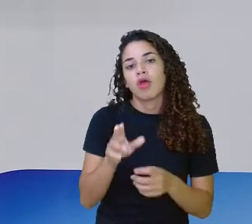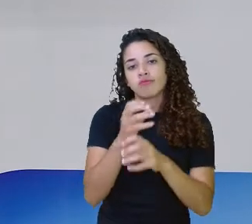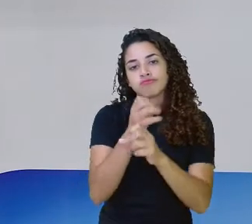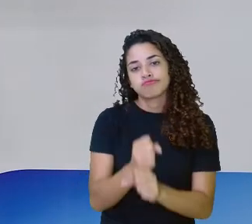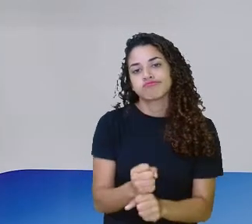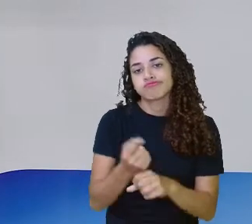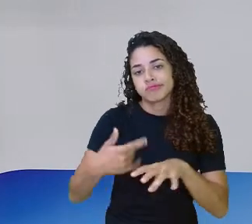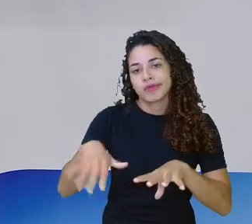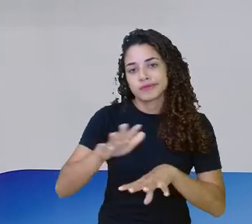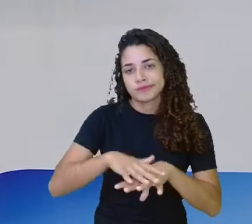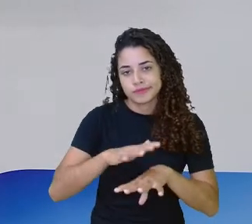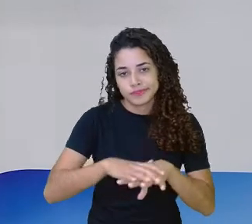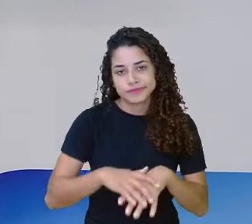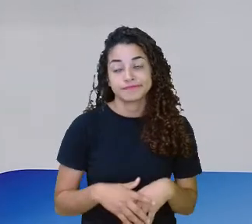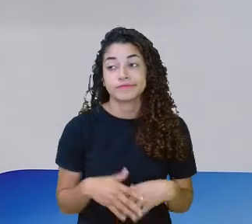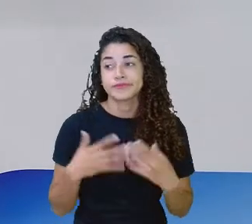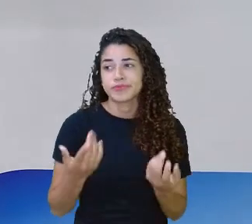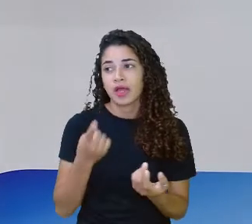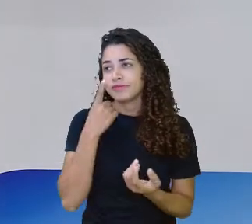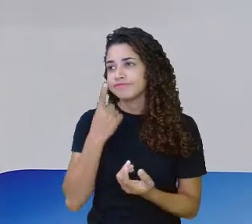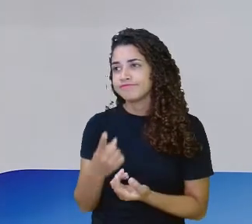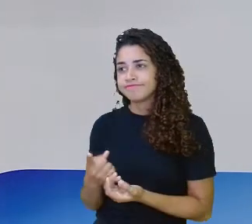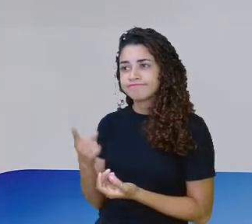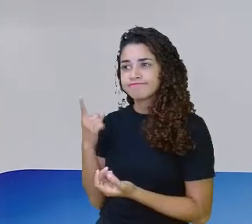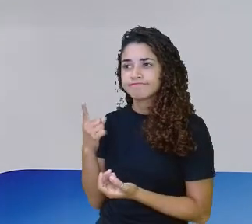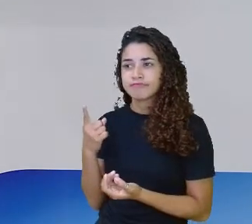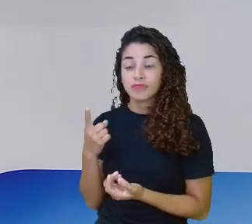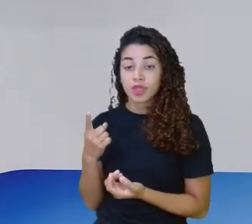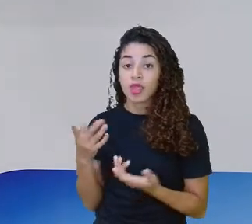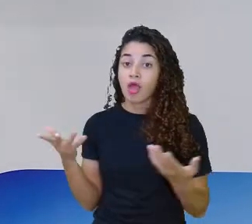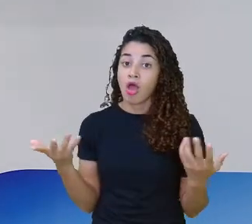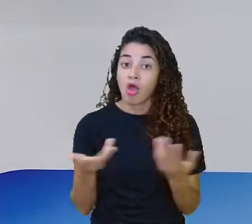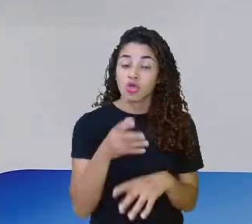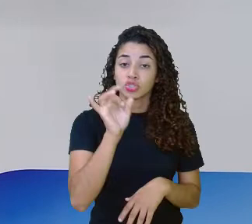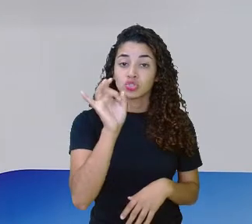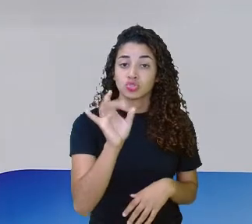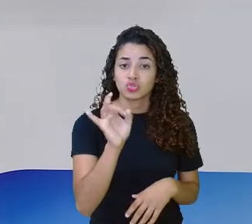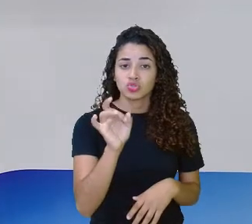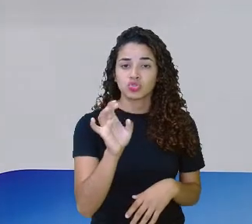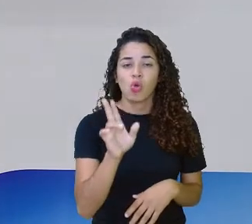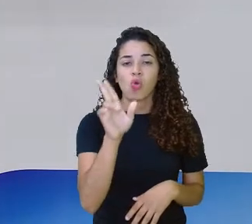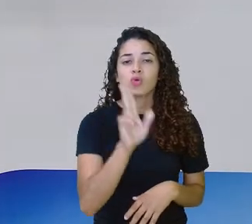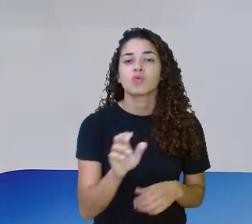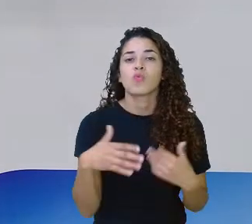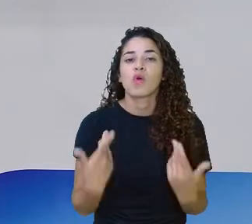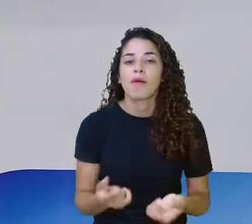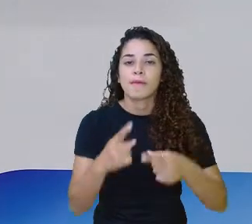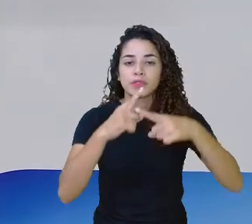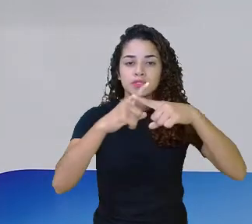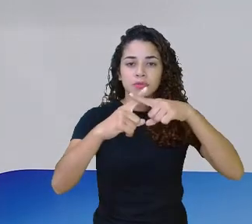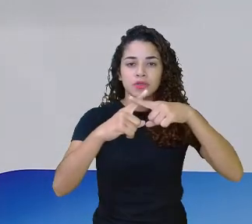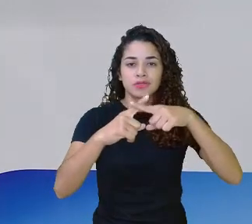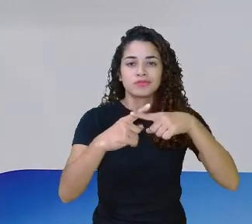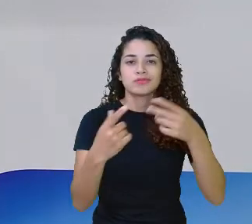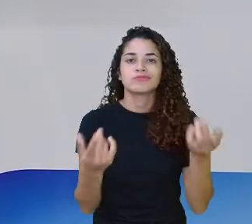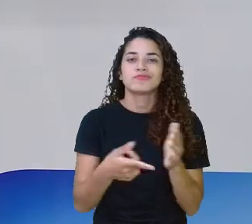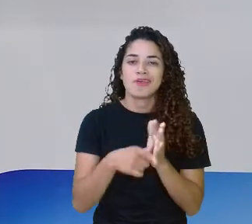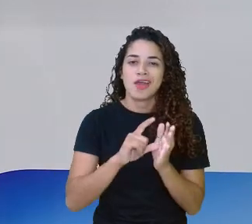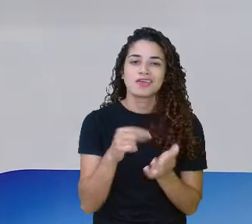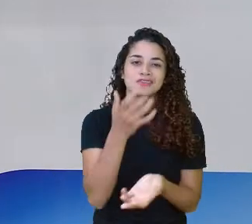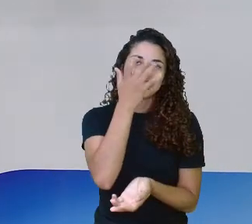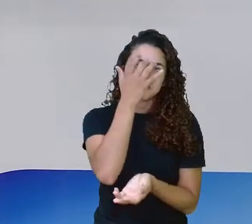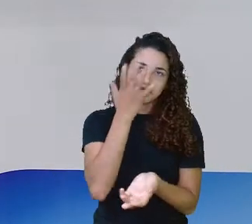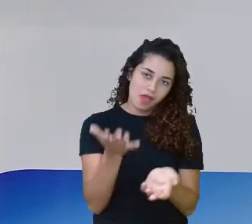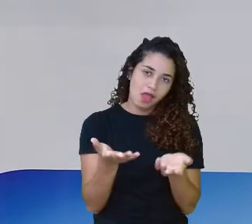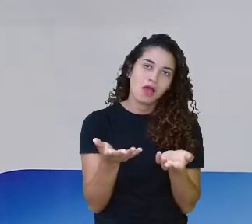matemática. Nesse caso, a gente vai utilizar a multiplicação. Professora, estava muito fácil para o meu